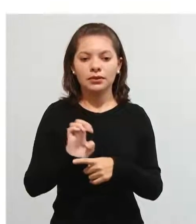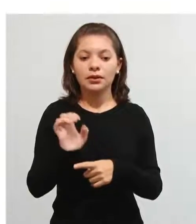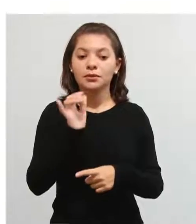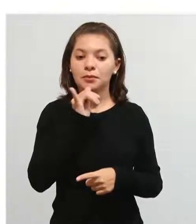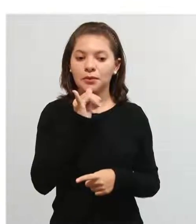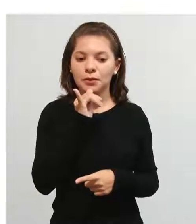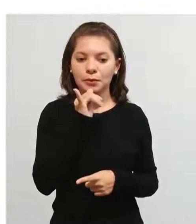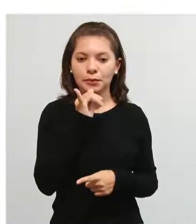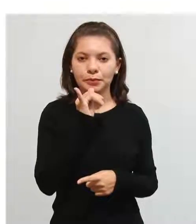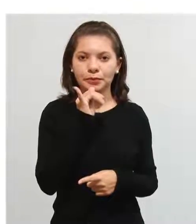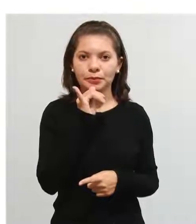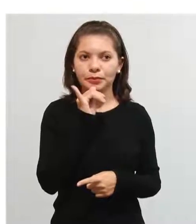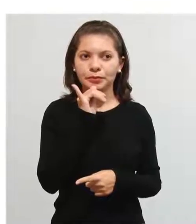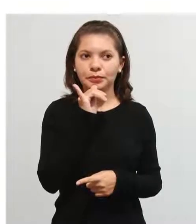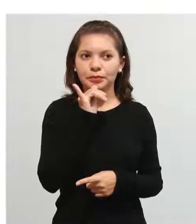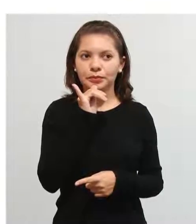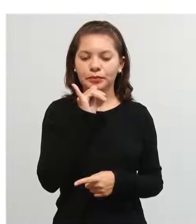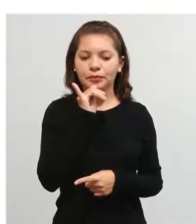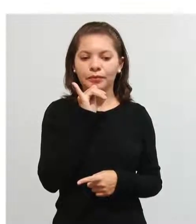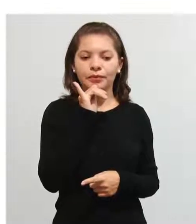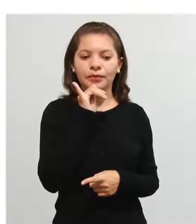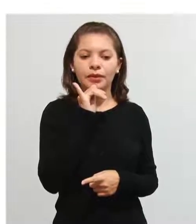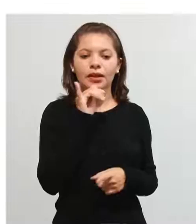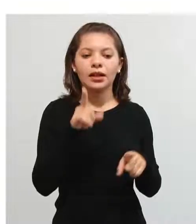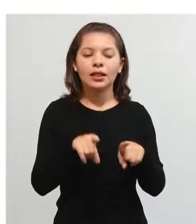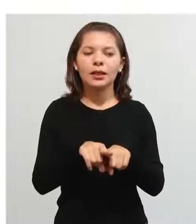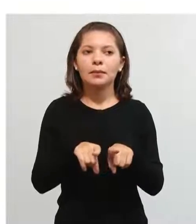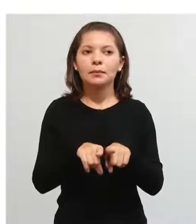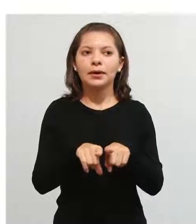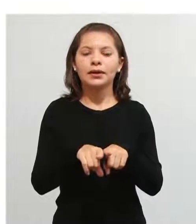tá? Temos aqui as práticas